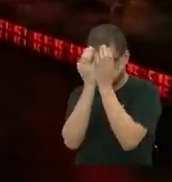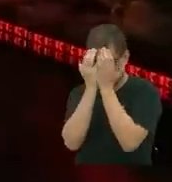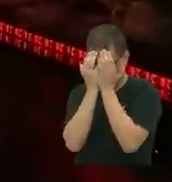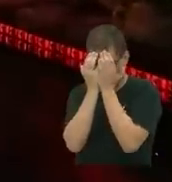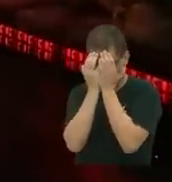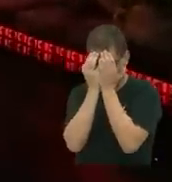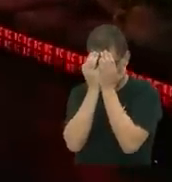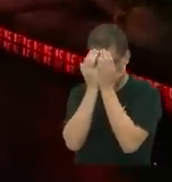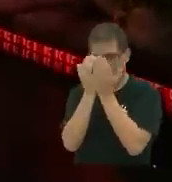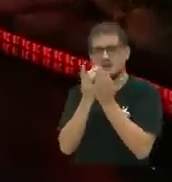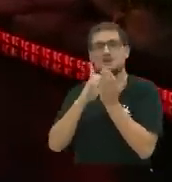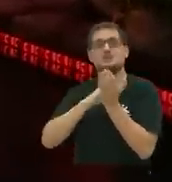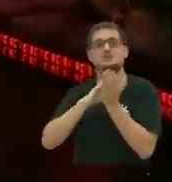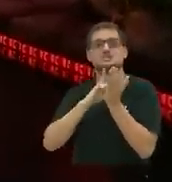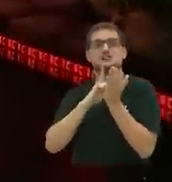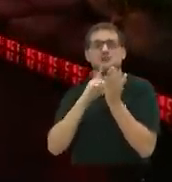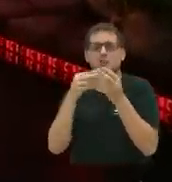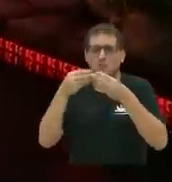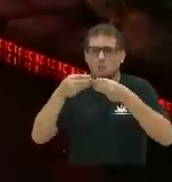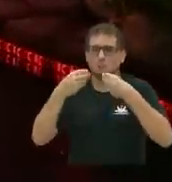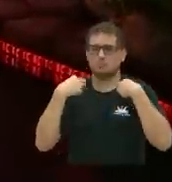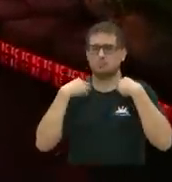tendo um pano na mão,